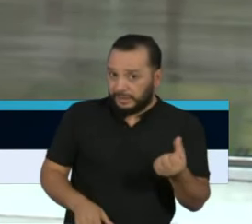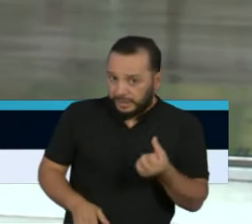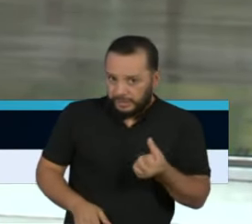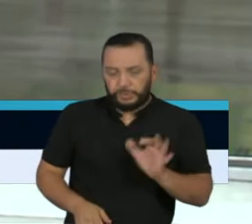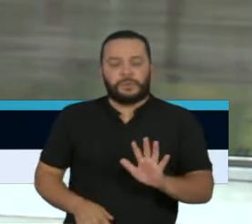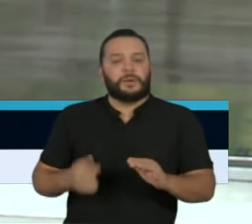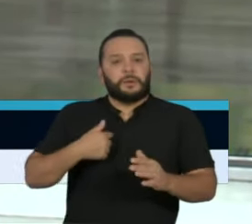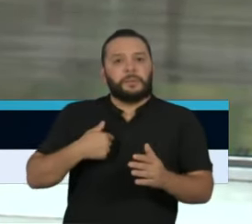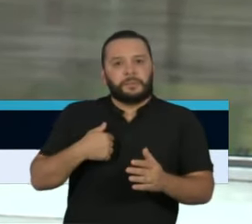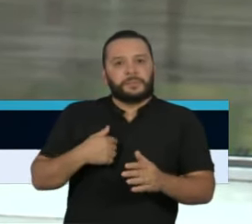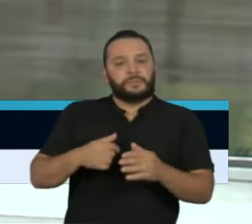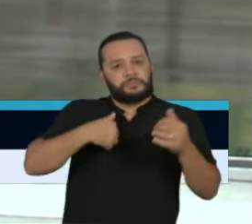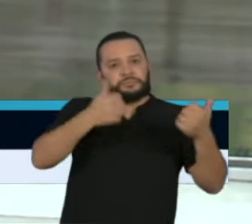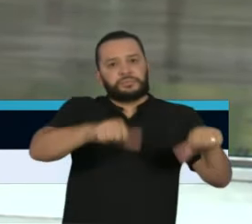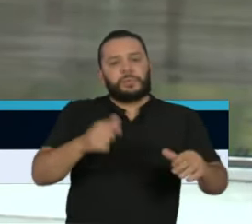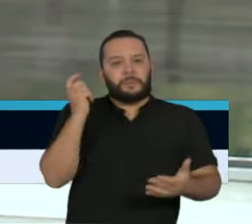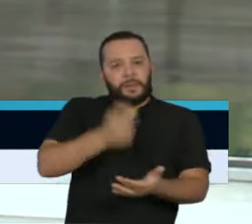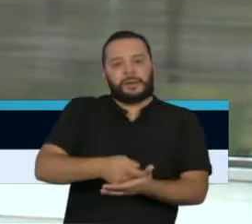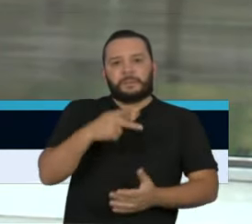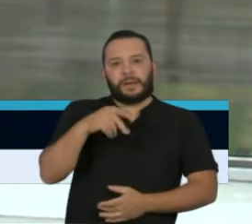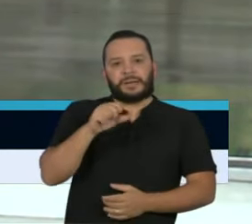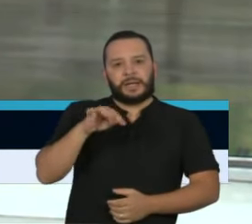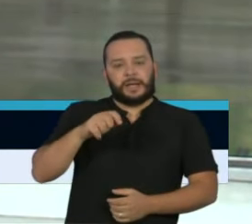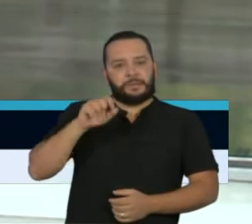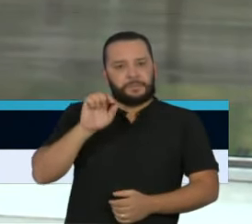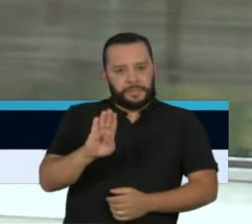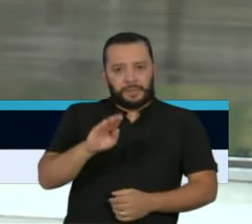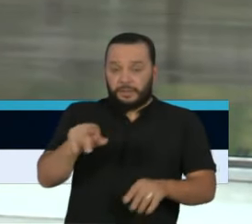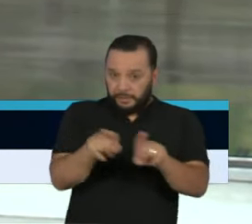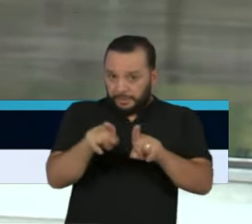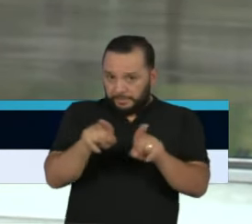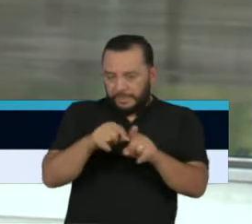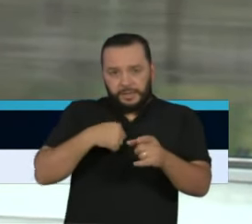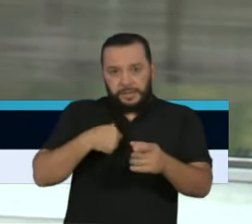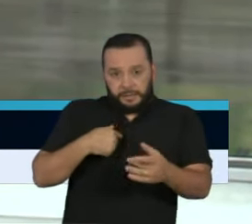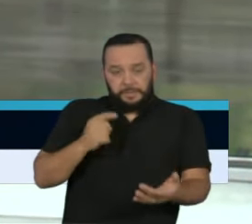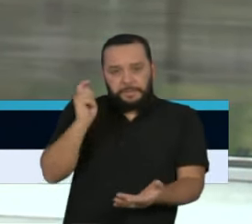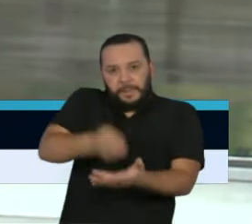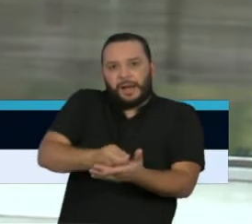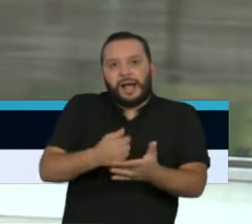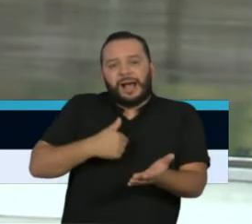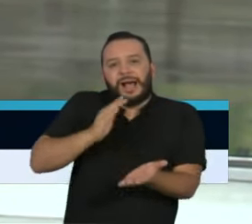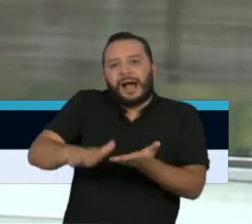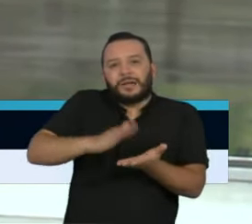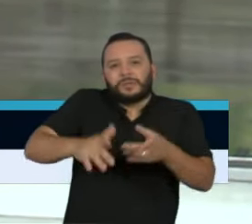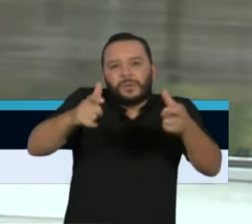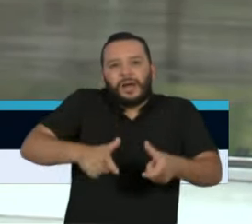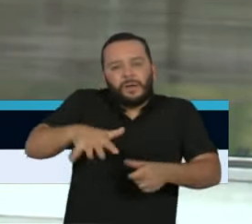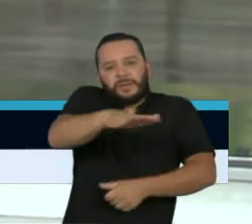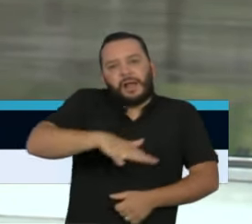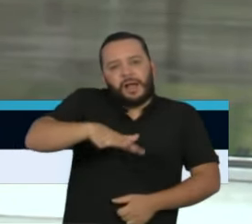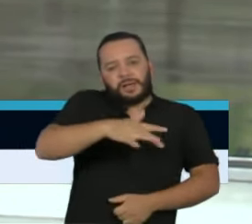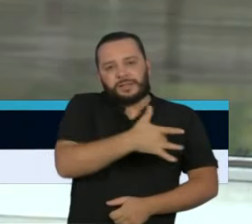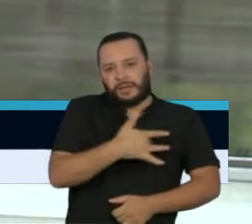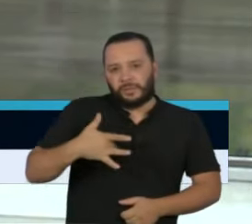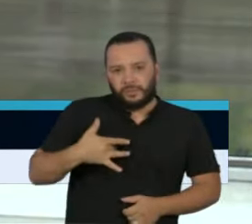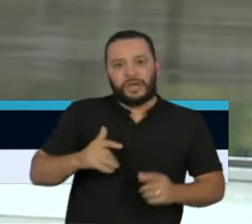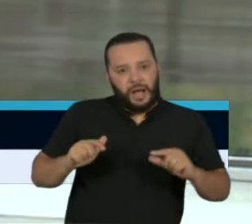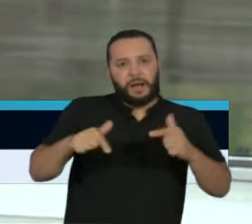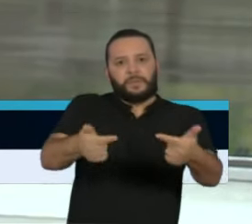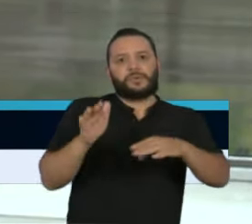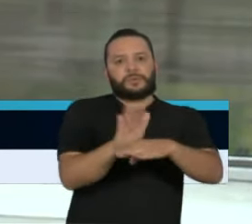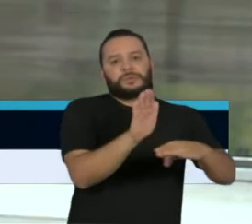pagamentos mensais do PASEP, ou sua quitação por meio do gasto local em ações de saúde e